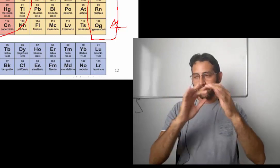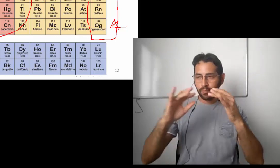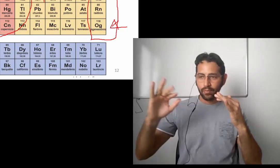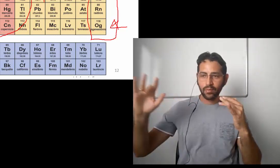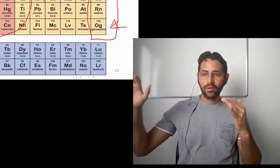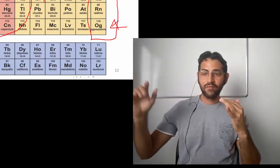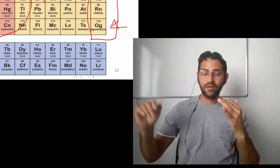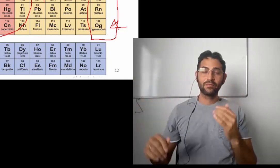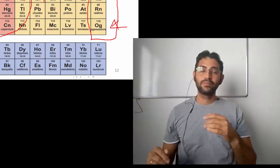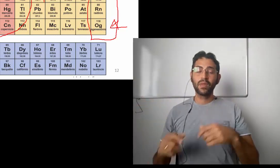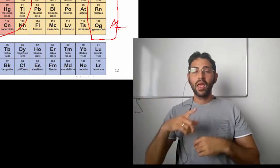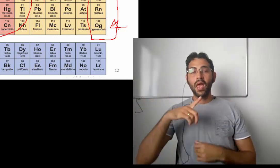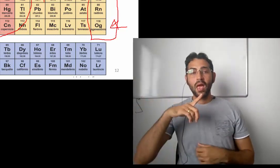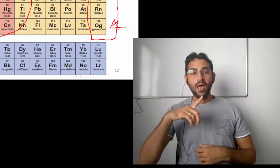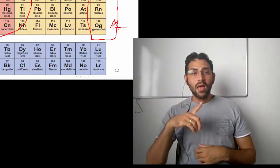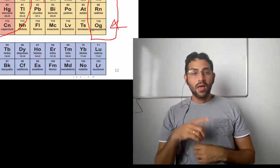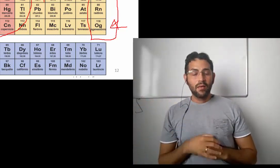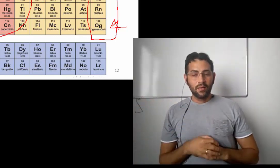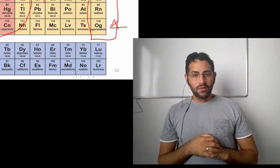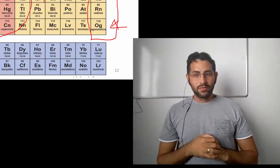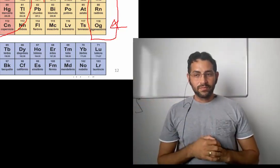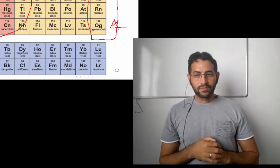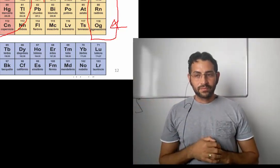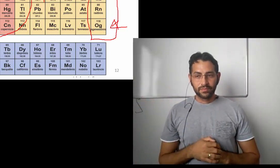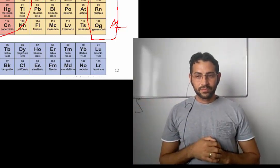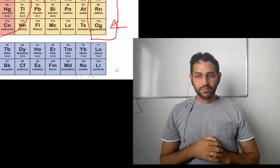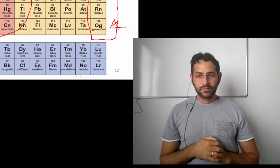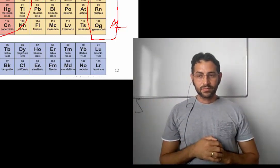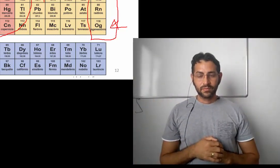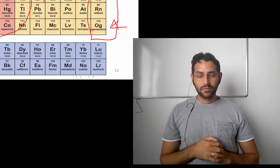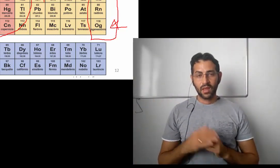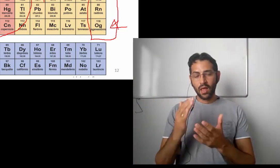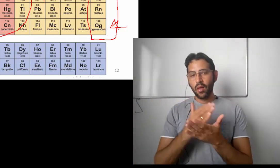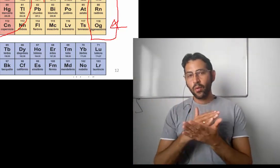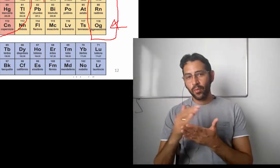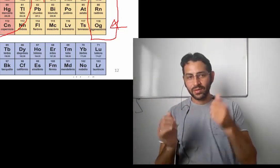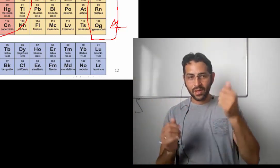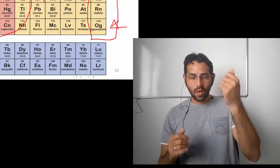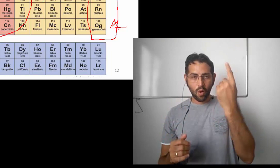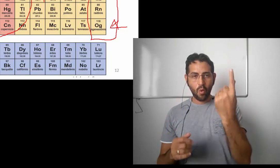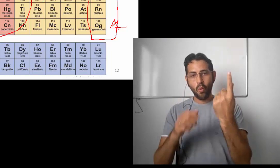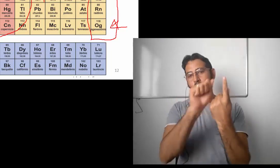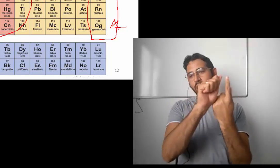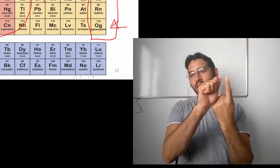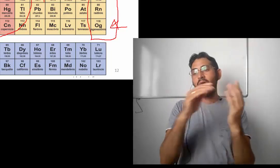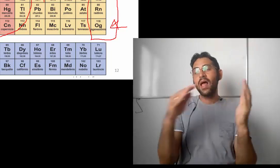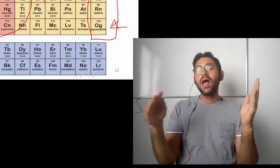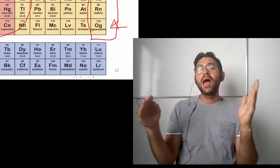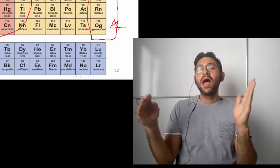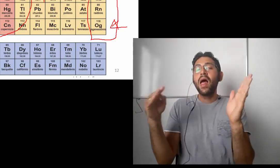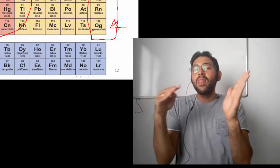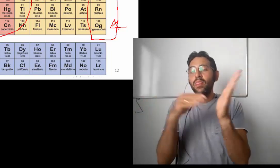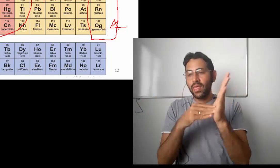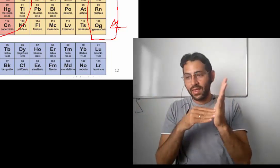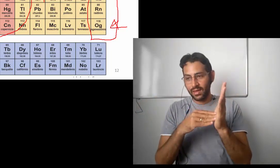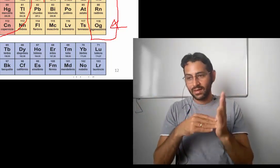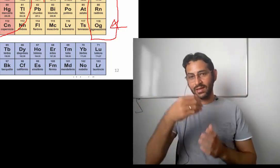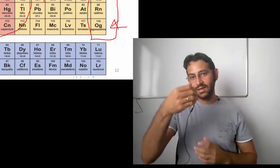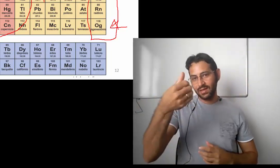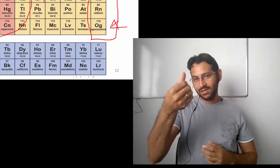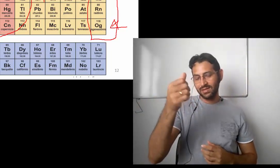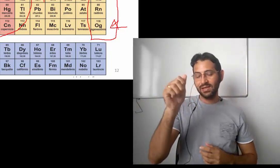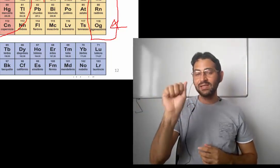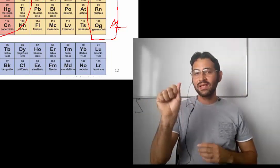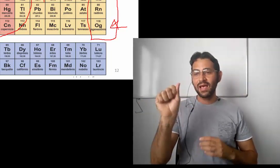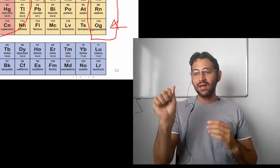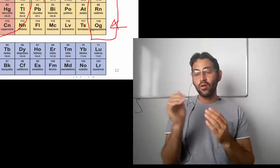lado. 3A, e por aí vai. E nessa parte aqui de baixo aqui, dos metais,